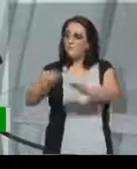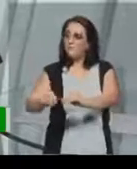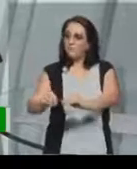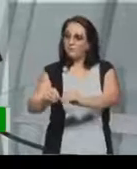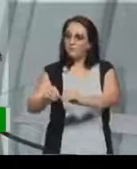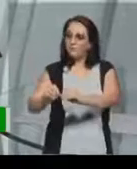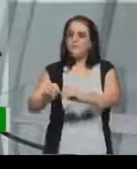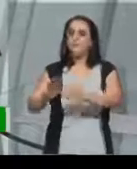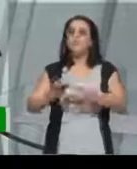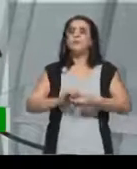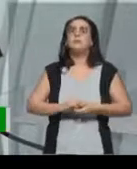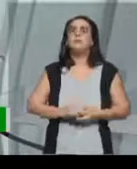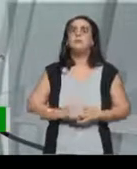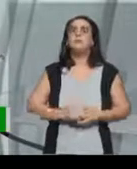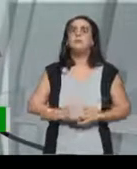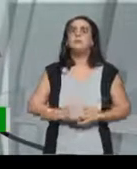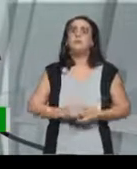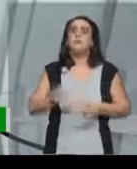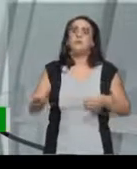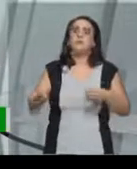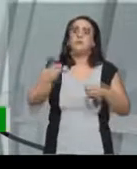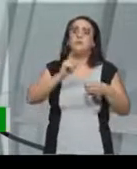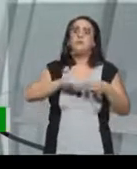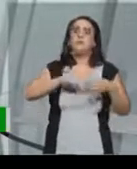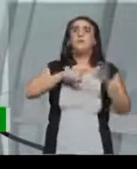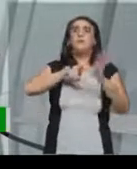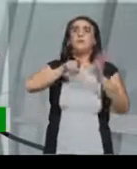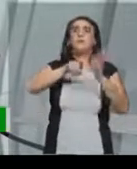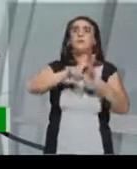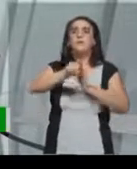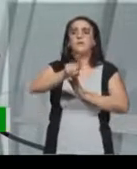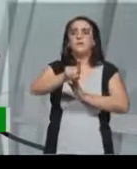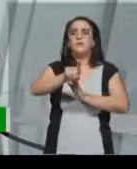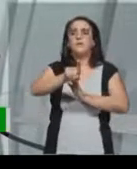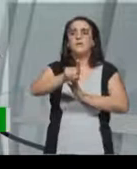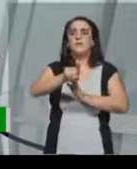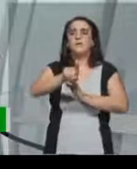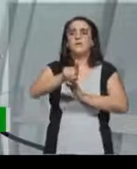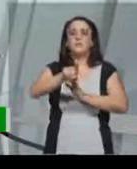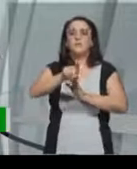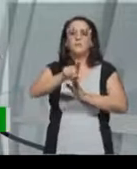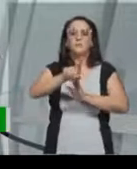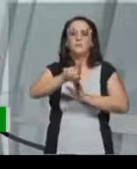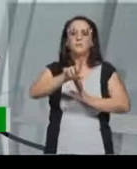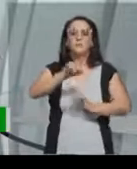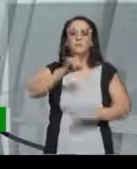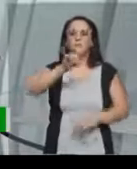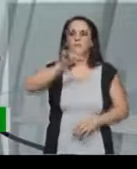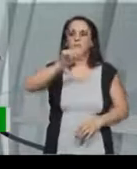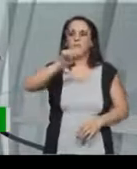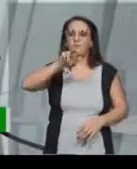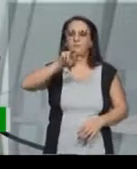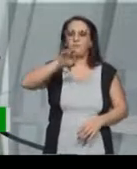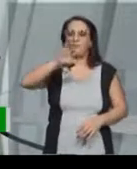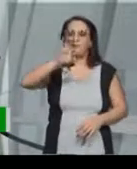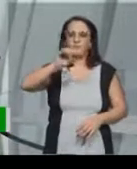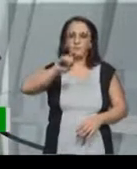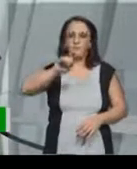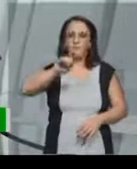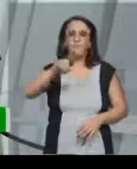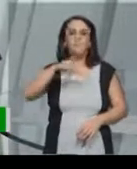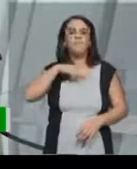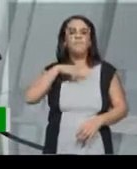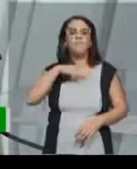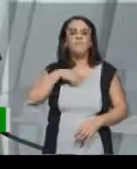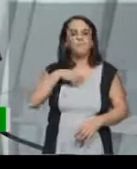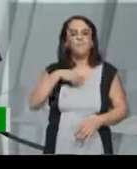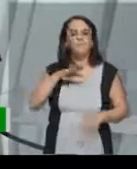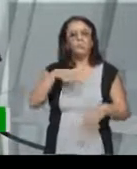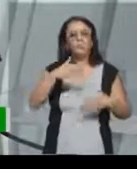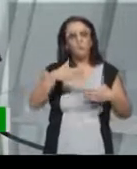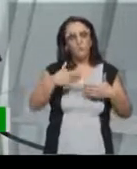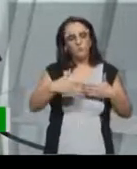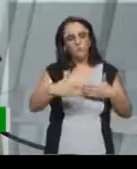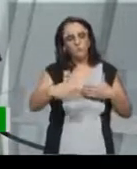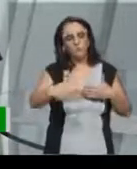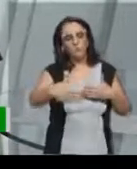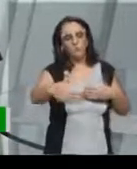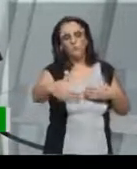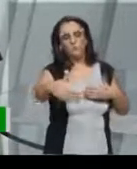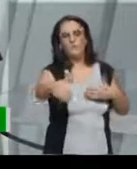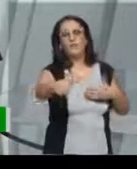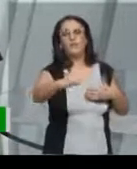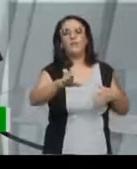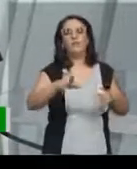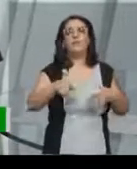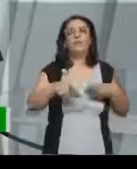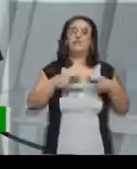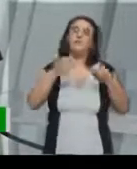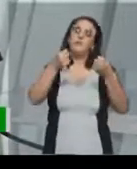de escrever. Mas voltando à pergunta do Christian. Então, o diário, ele tem essa questão mesmo dessa continuidade, de se relatar esse